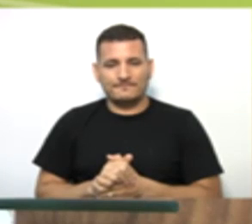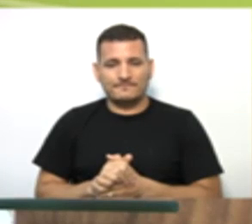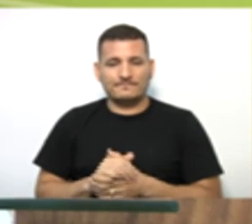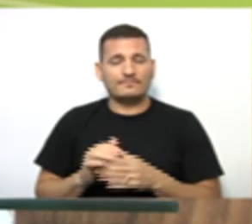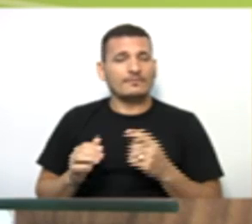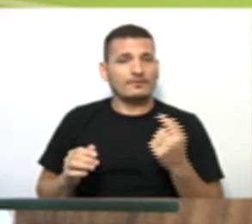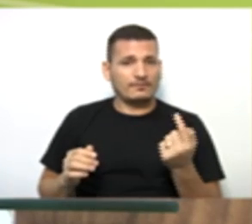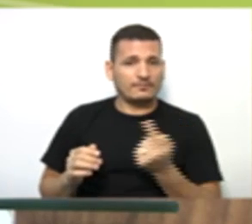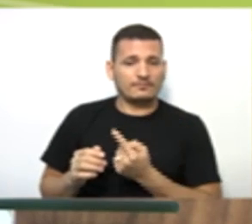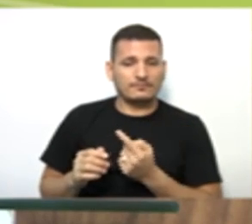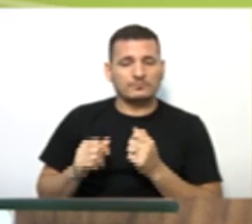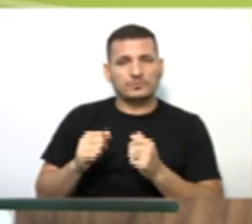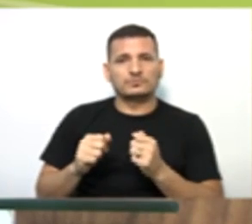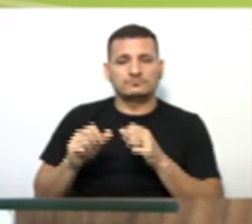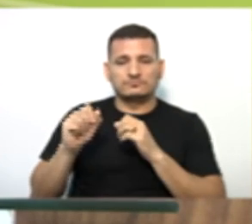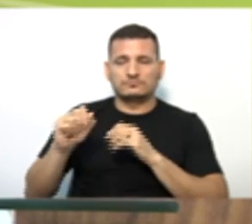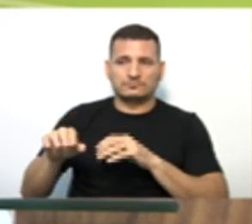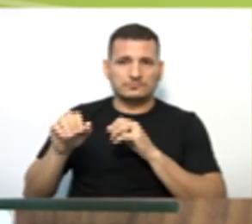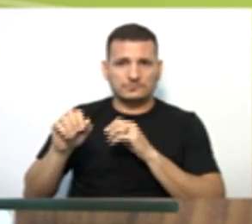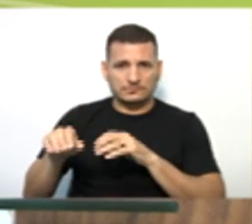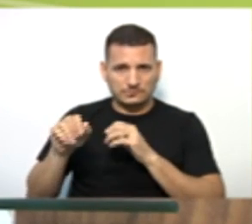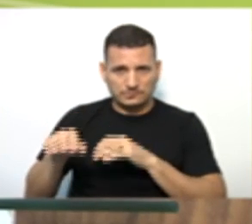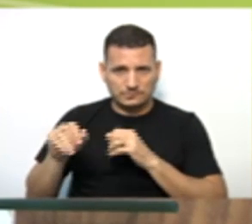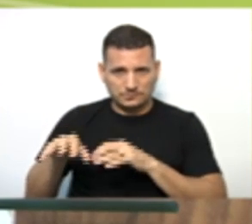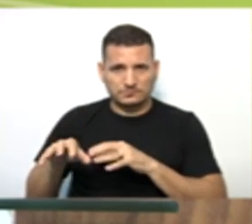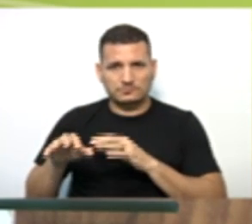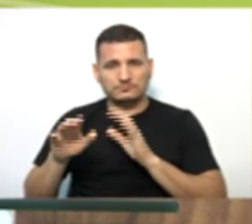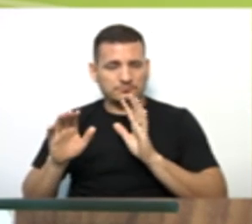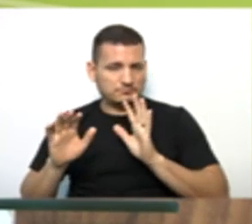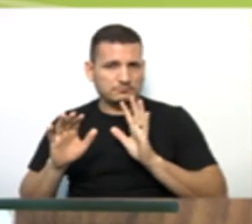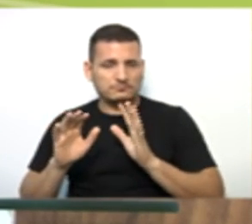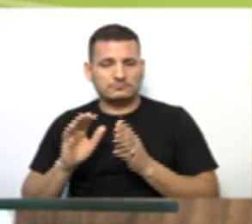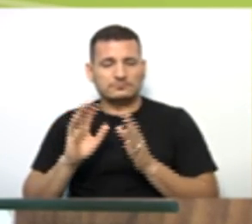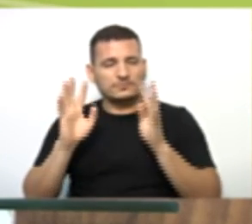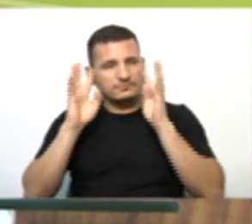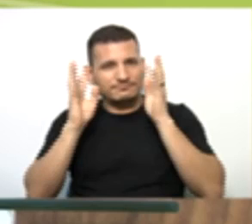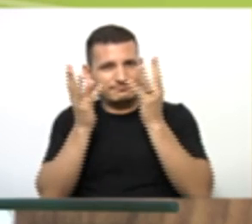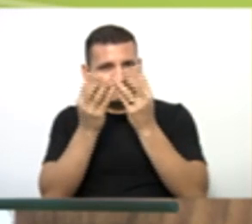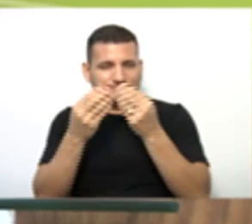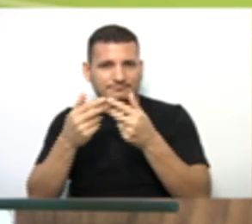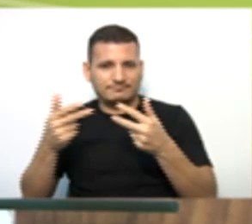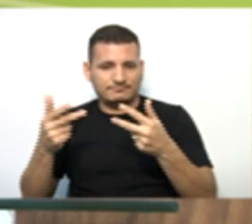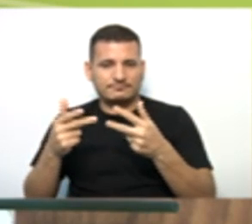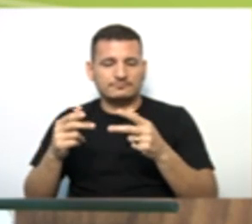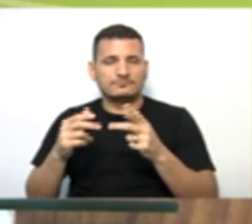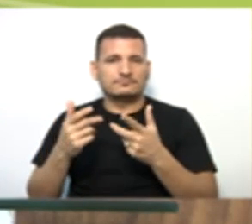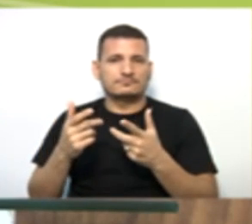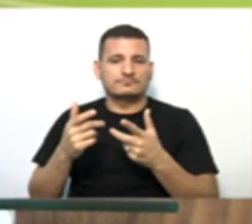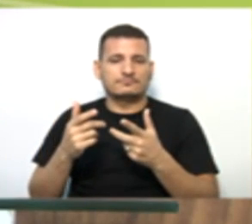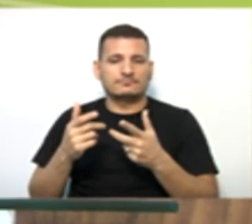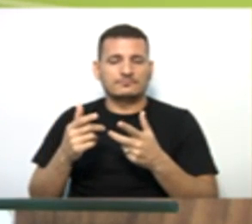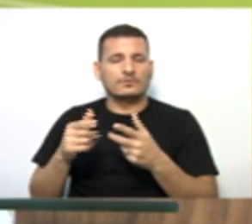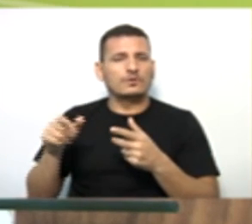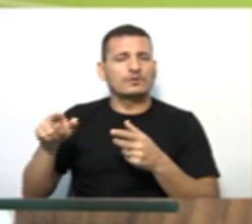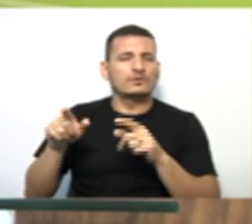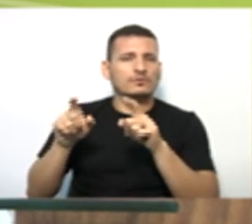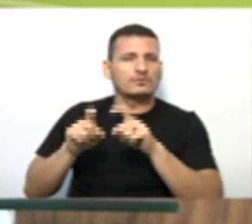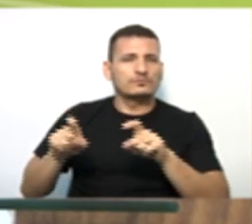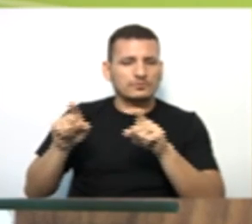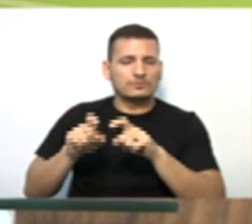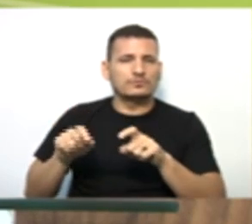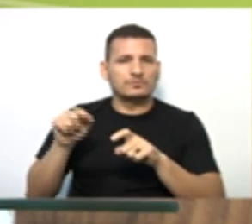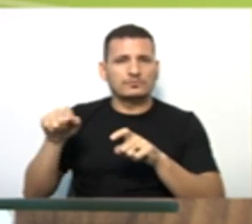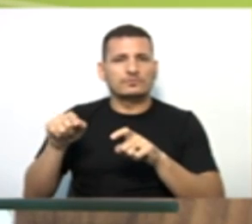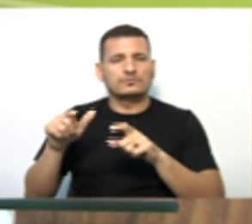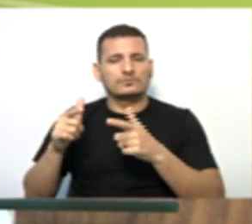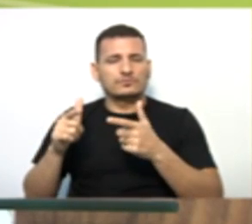a gente pode até ensinar com a inteligência artificial que o computador, que os robôs, eles